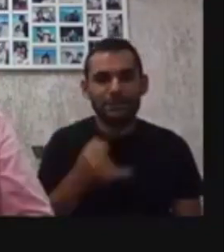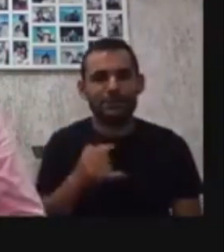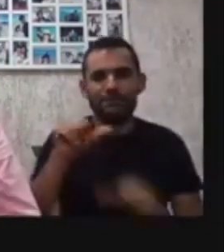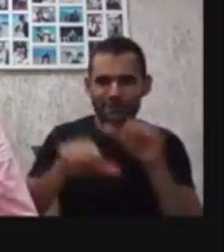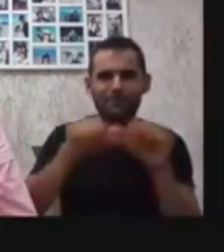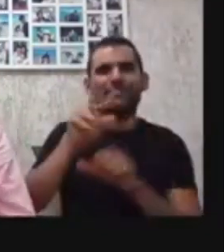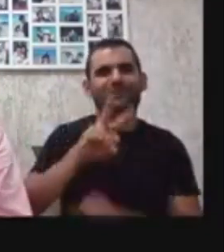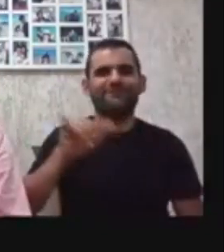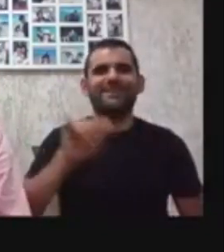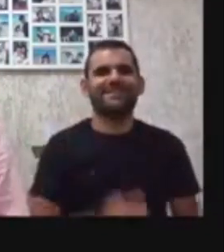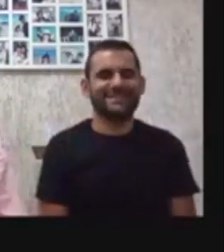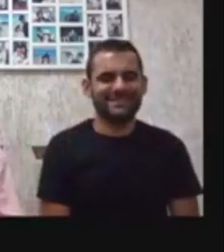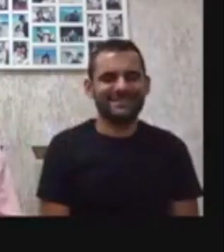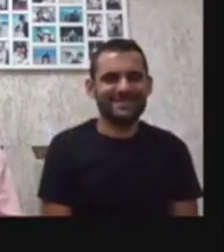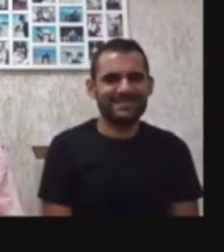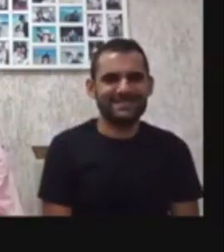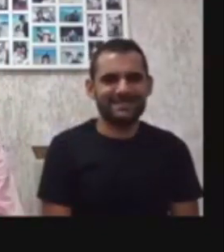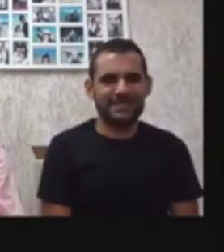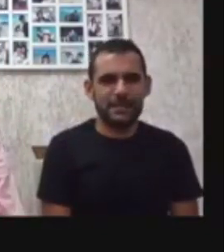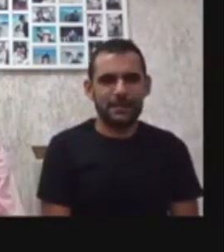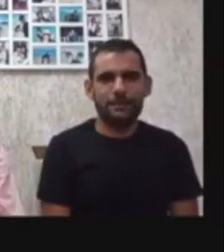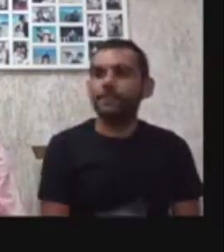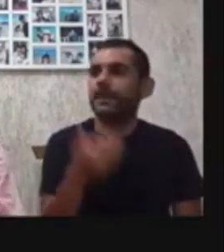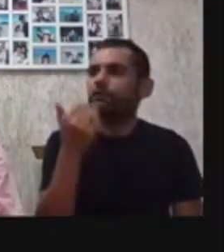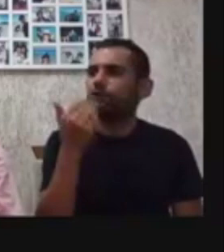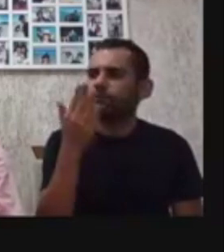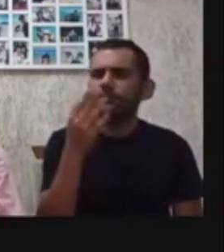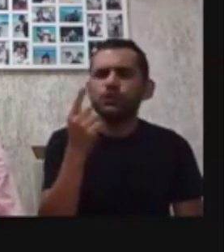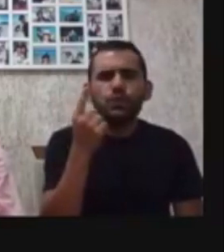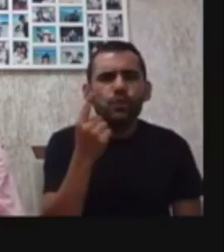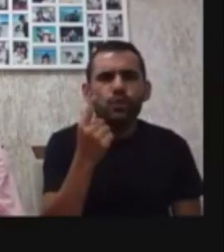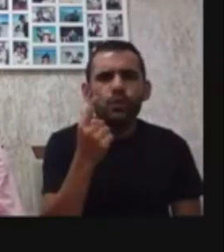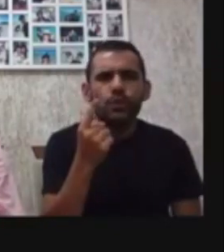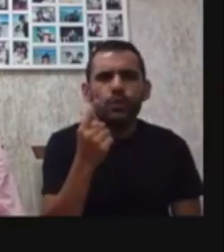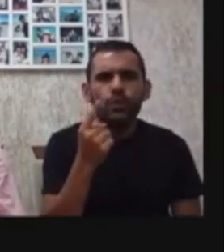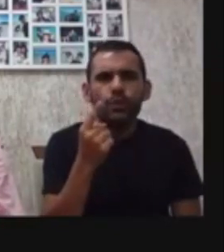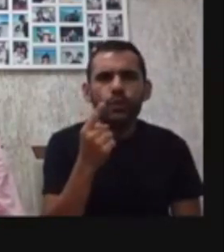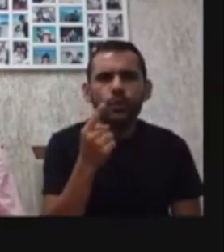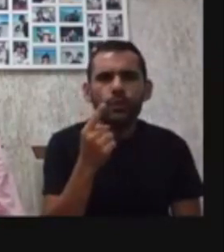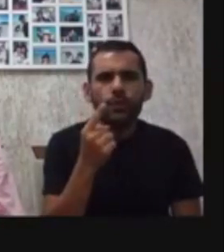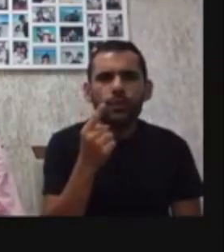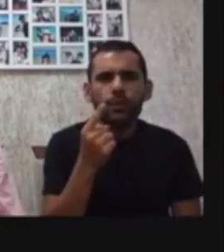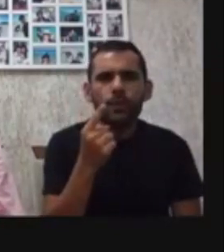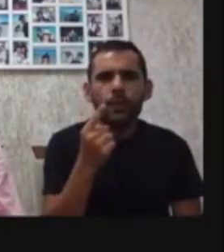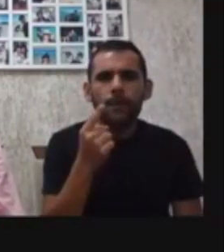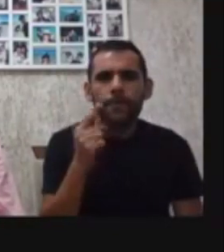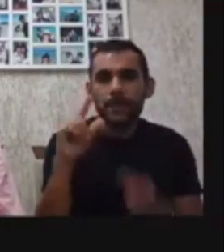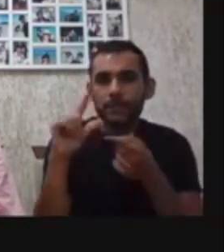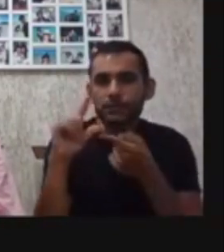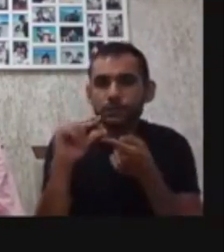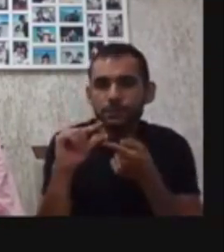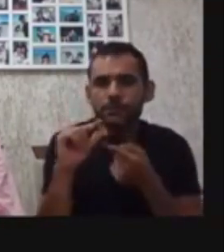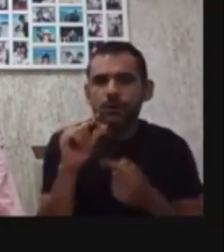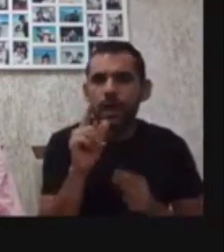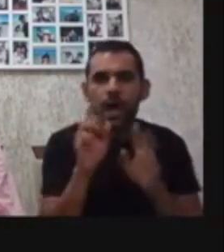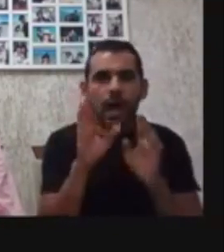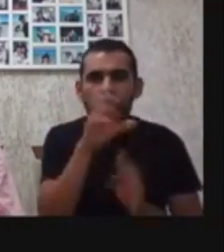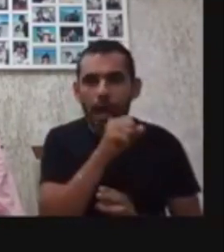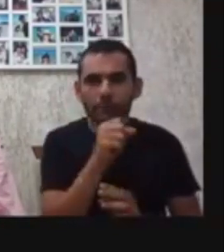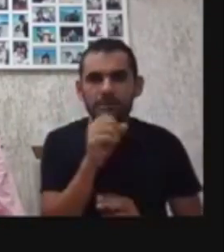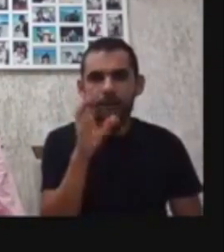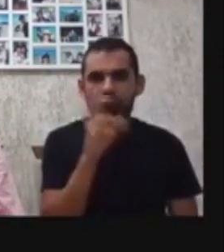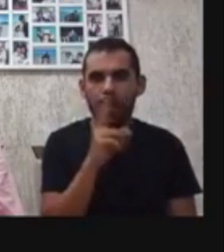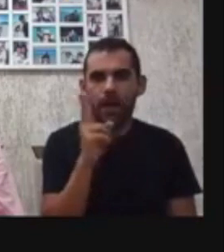aí. Fechou. Só vou te pedir um favorzinho. Eu vou pedir para o senhor ser um pouco mais curto nas suas respostas, porque a gente ainda tem muito